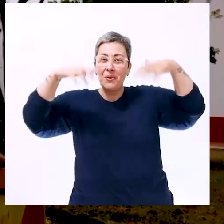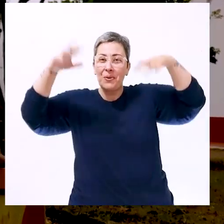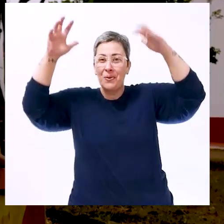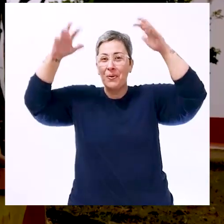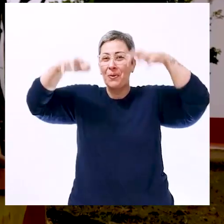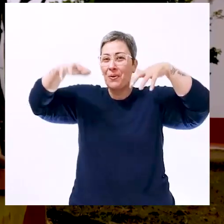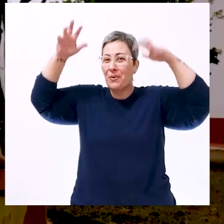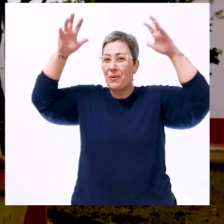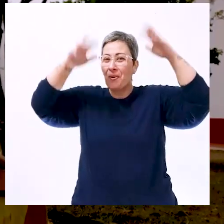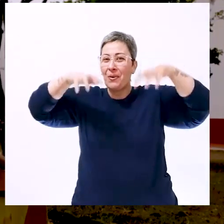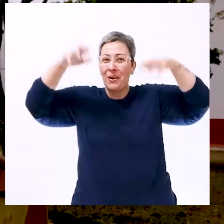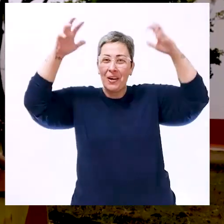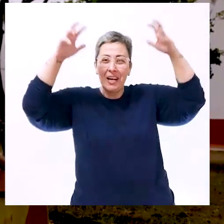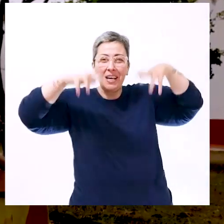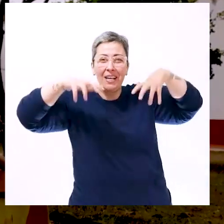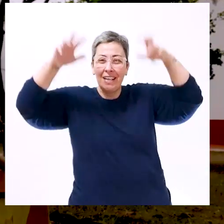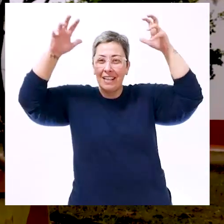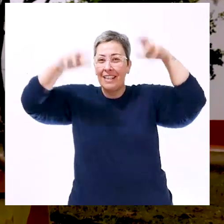Olha a chuva!